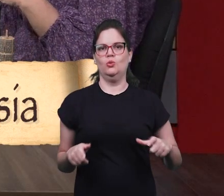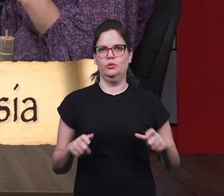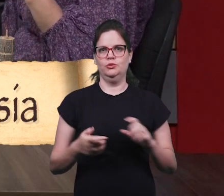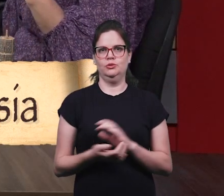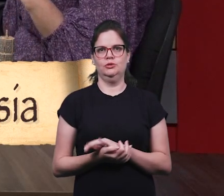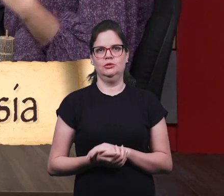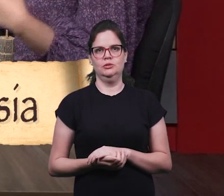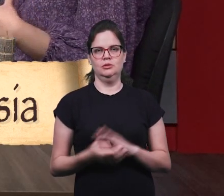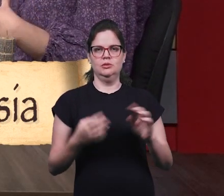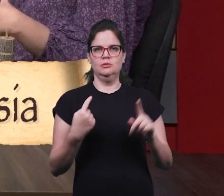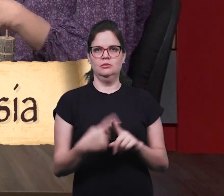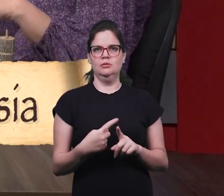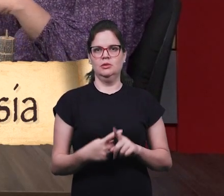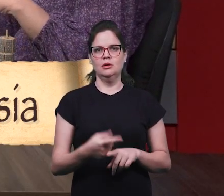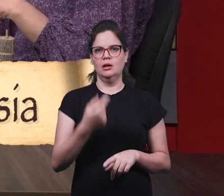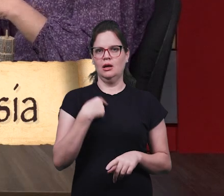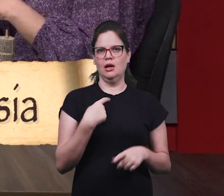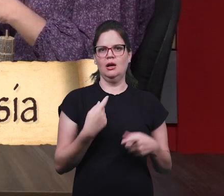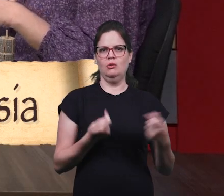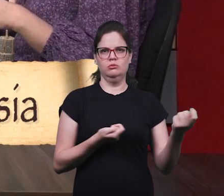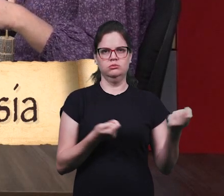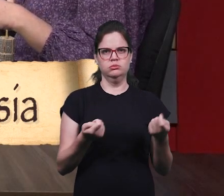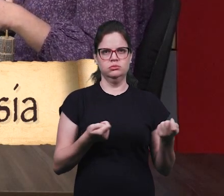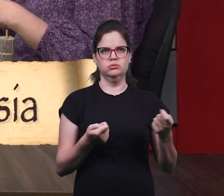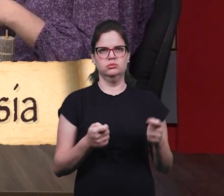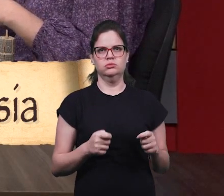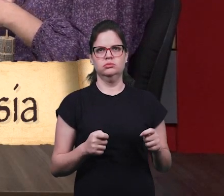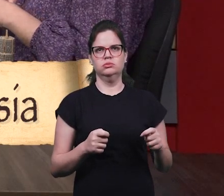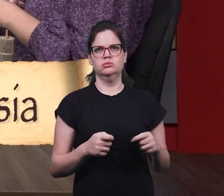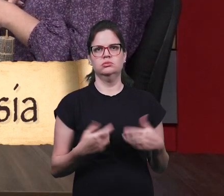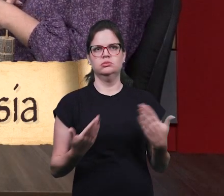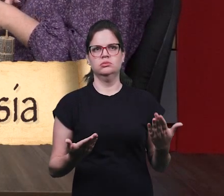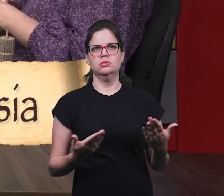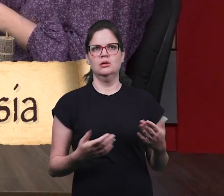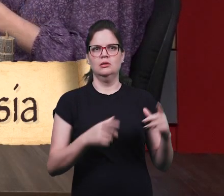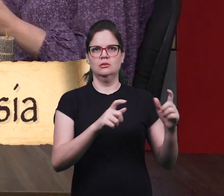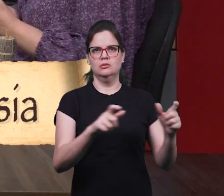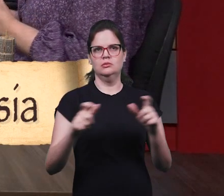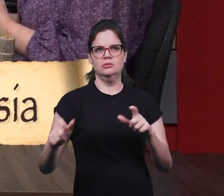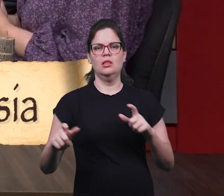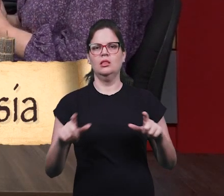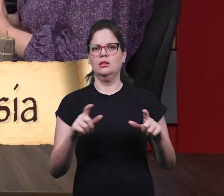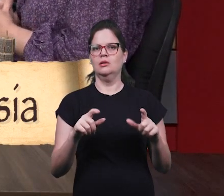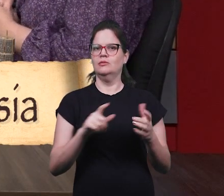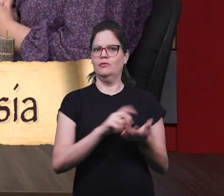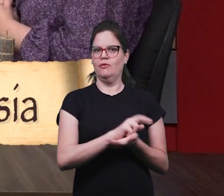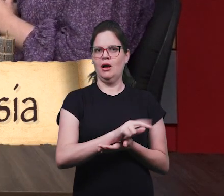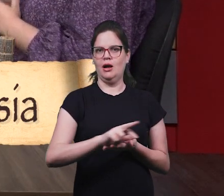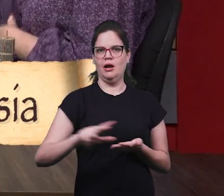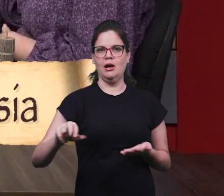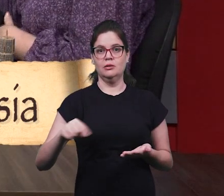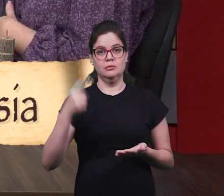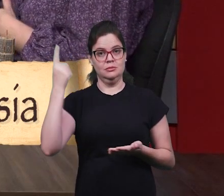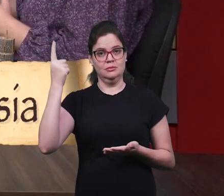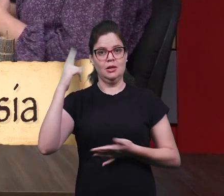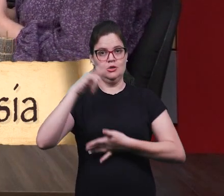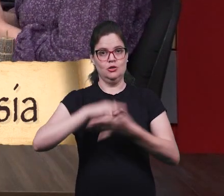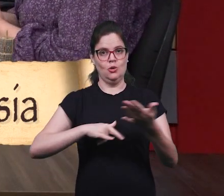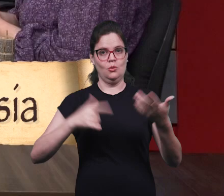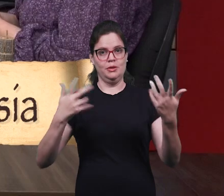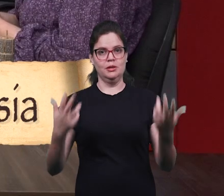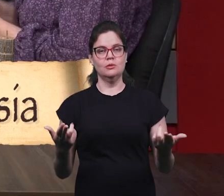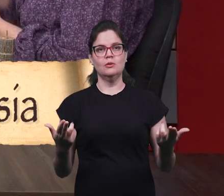olha, eu reinava, né? Pastor, é uma extensão territorial enorme. E essa inscrição